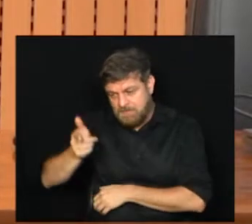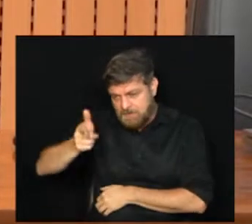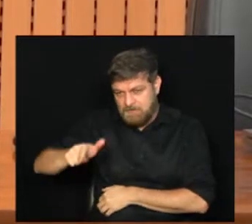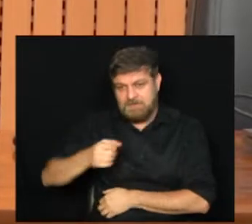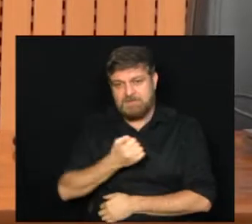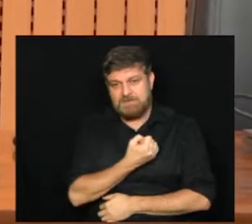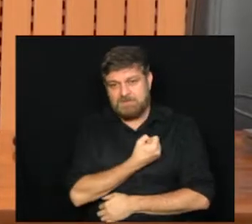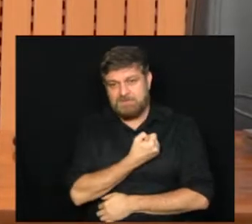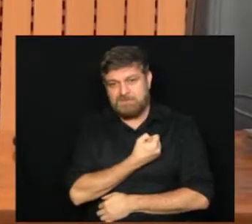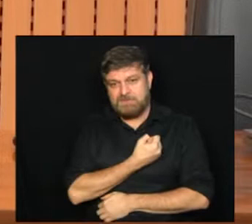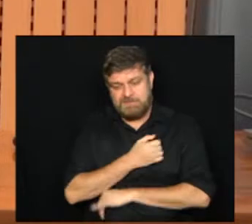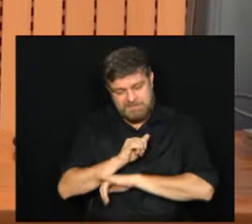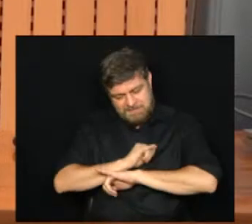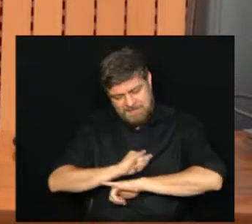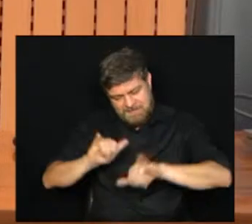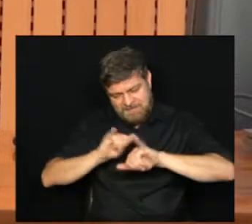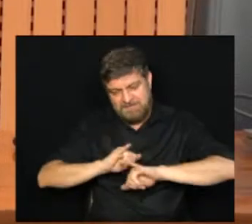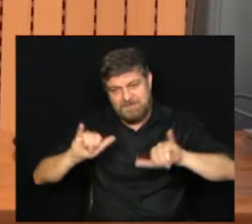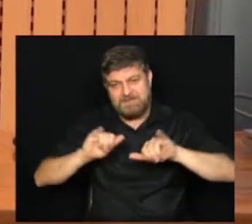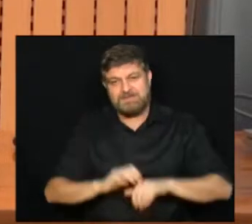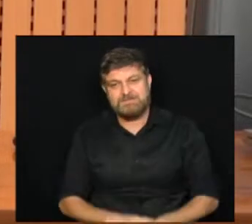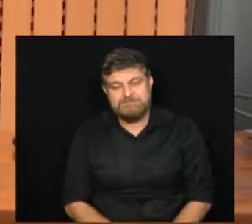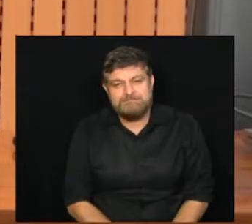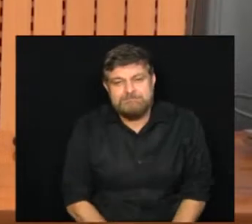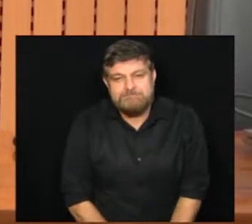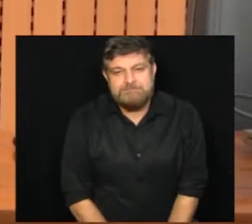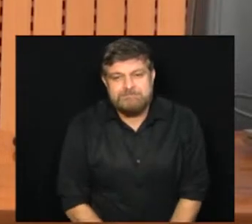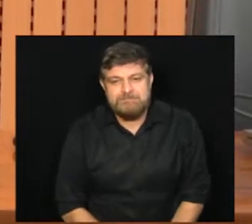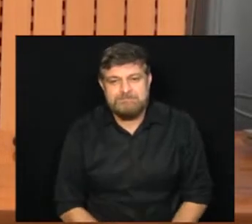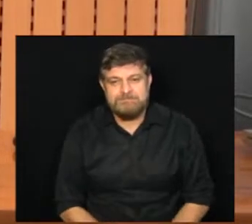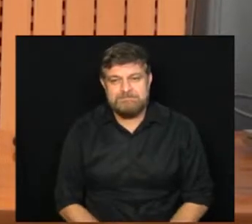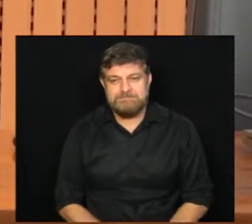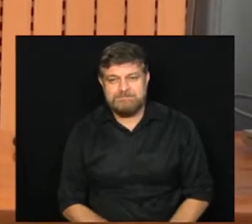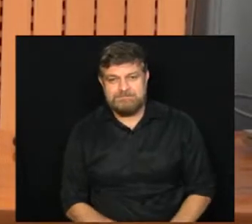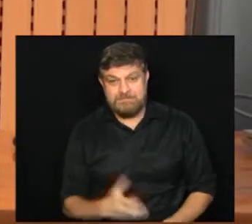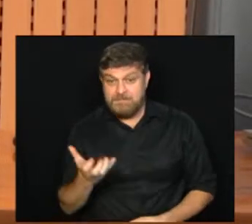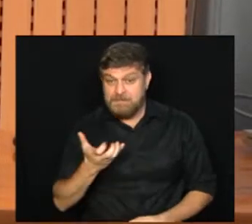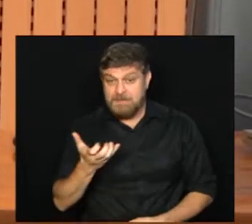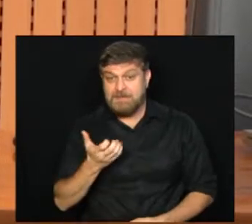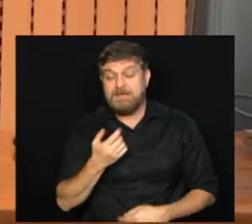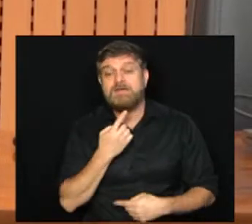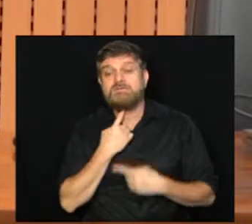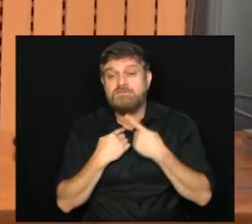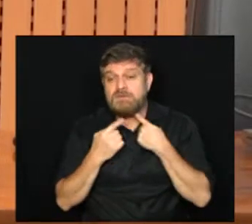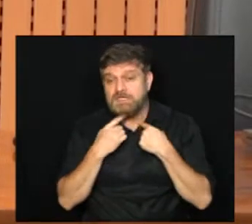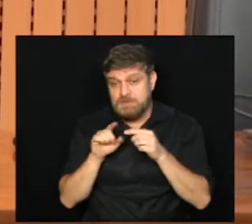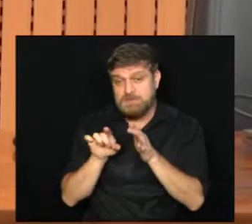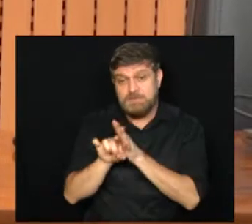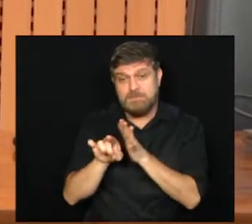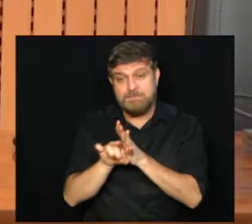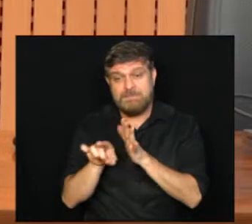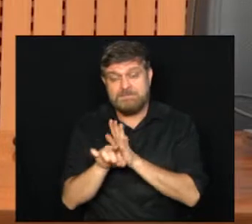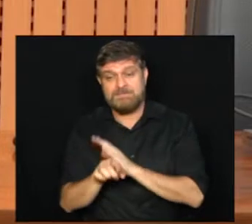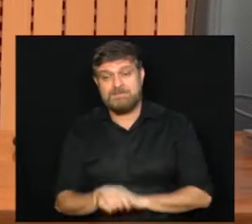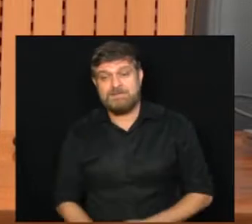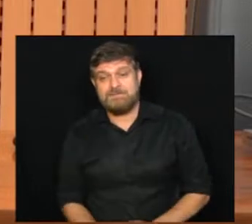chegar aqui eu anuncio para você que está nos acompanhando e queira mandar a sua pergunta pelo